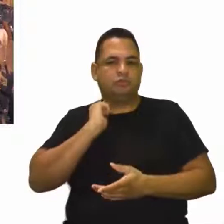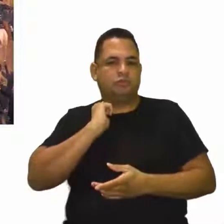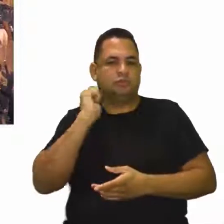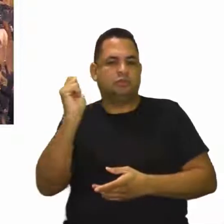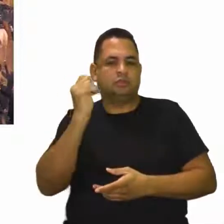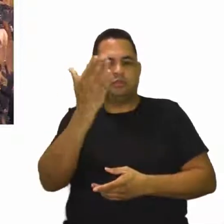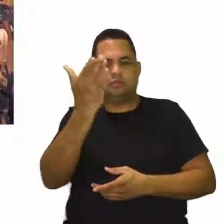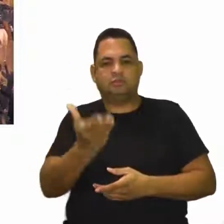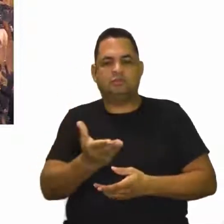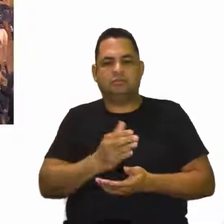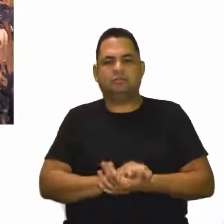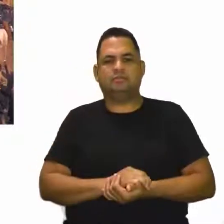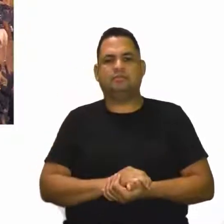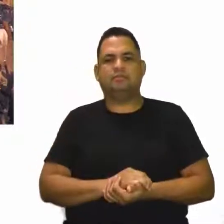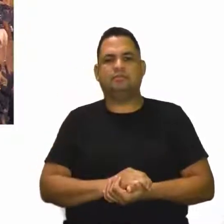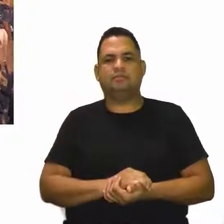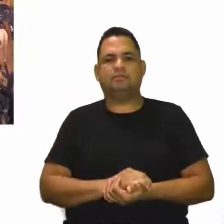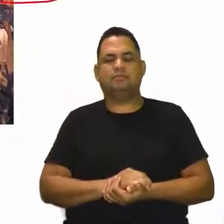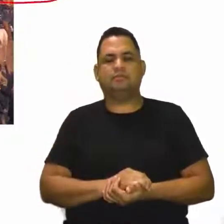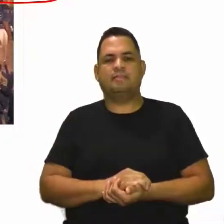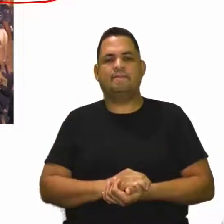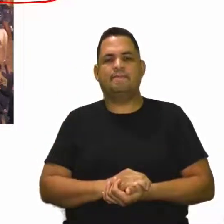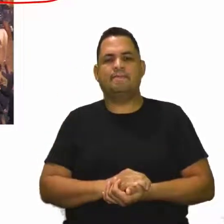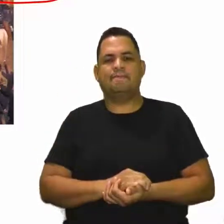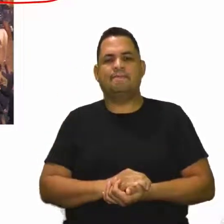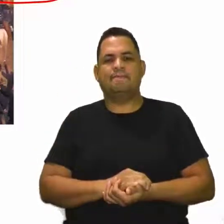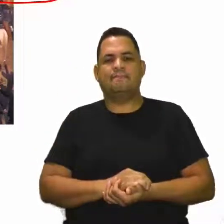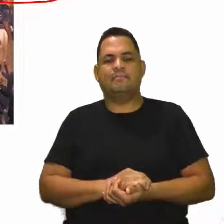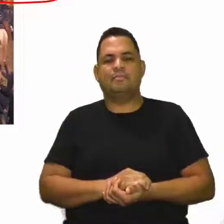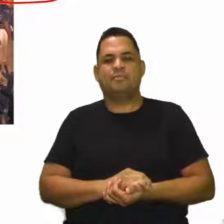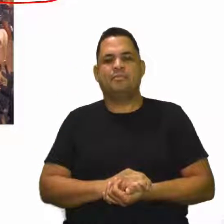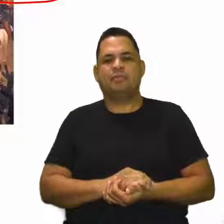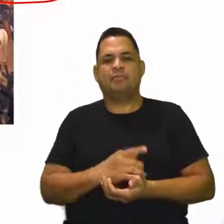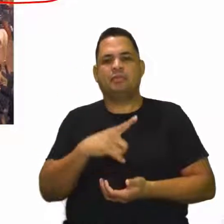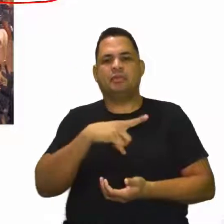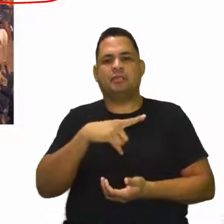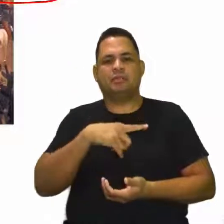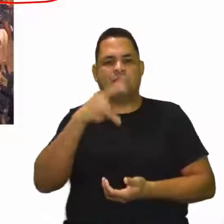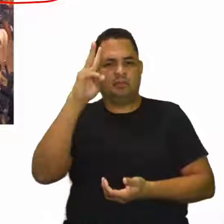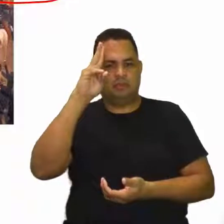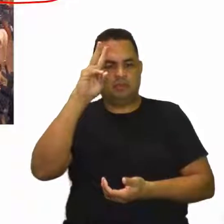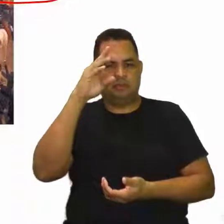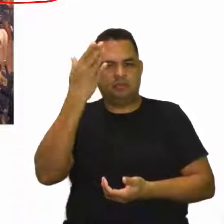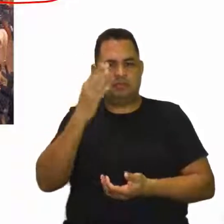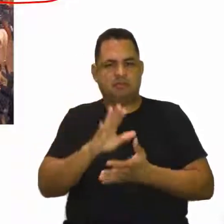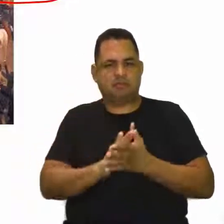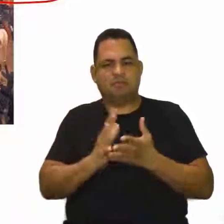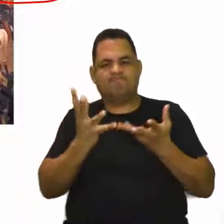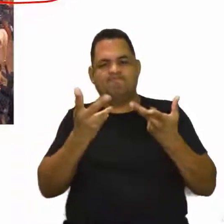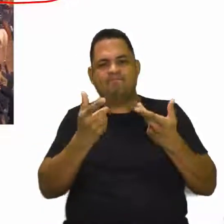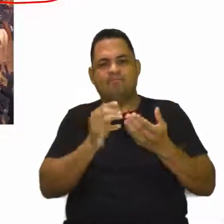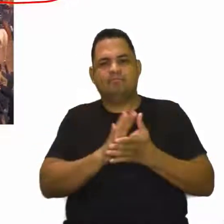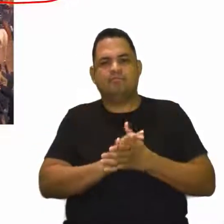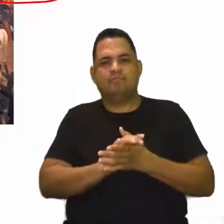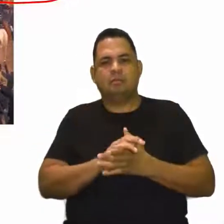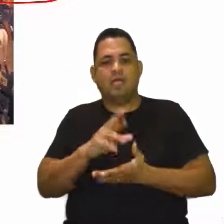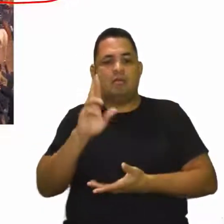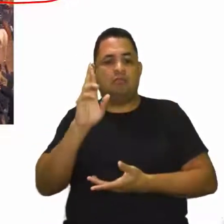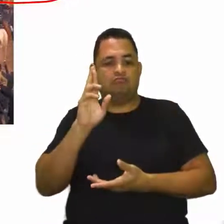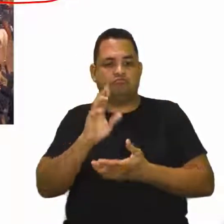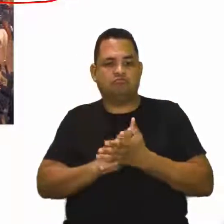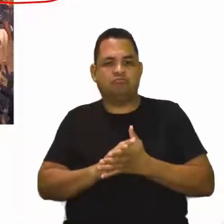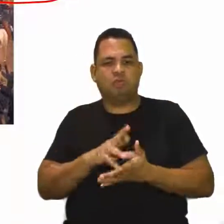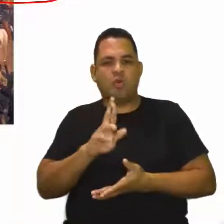parte aqui é o Paço Municipal. Nossa, tem uma história fantástica. E um detalhe, tá? Rondon